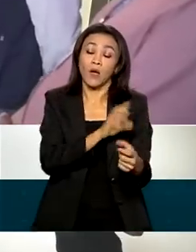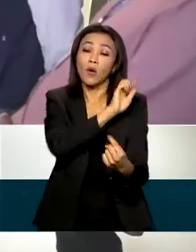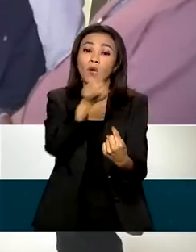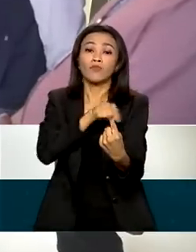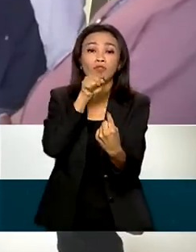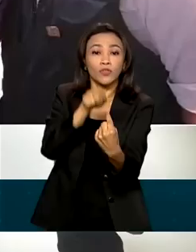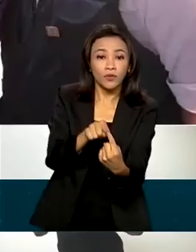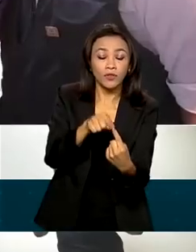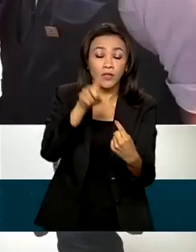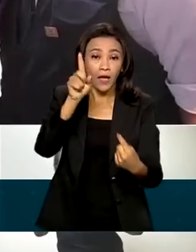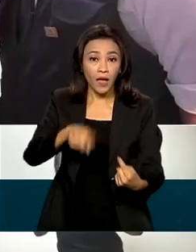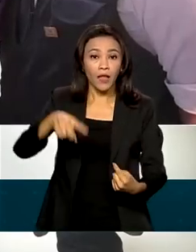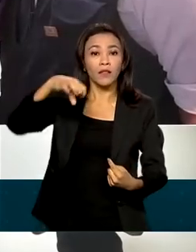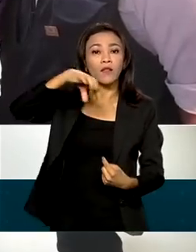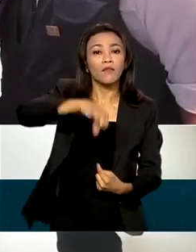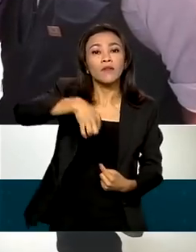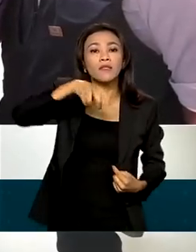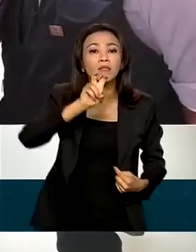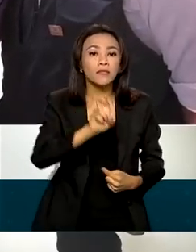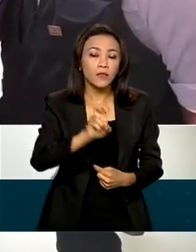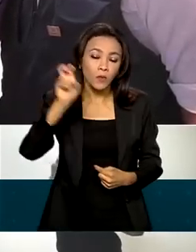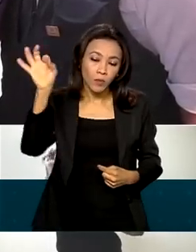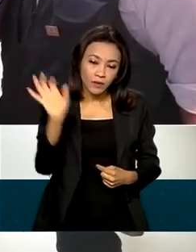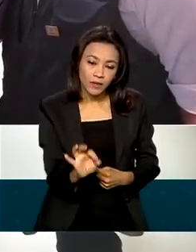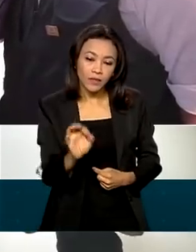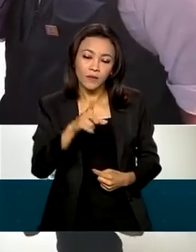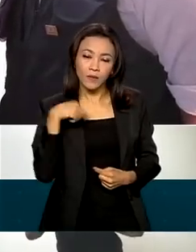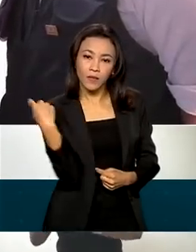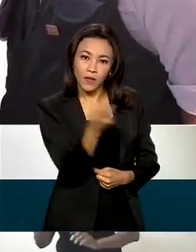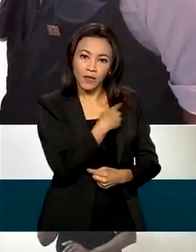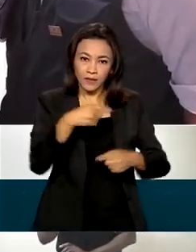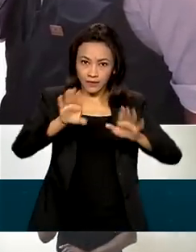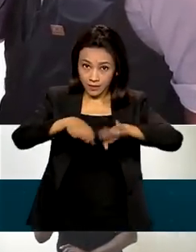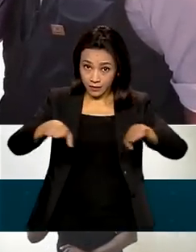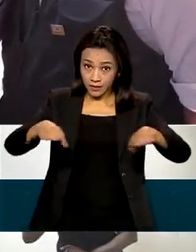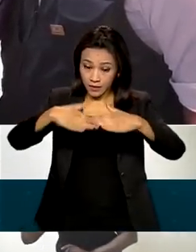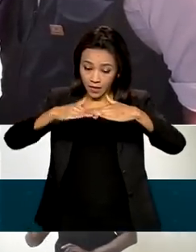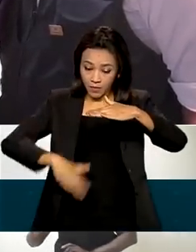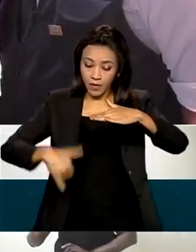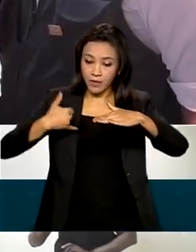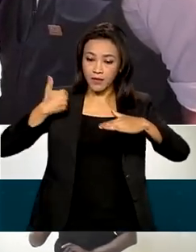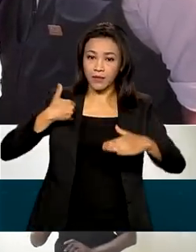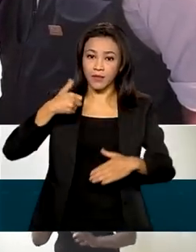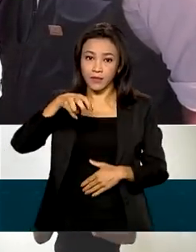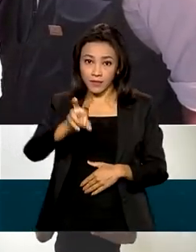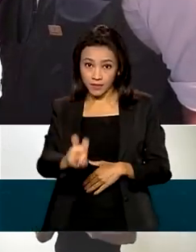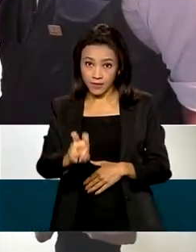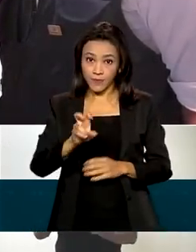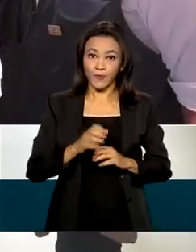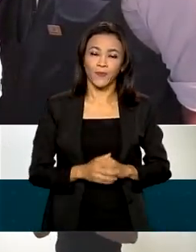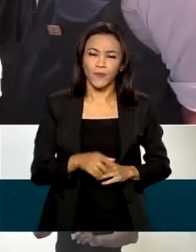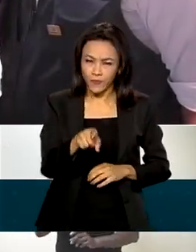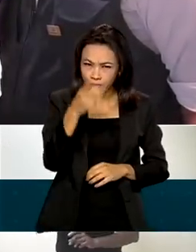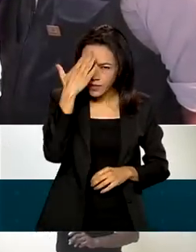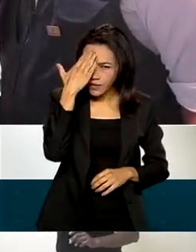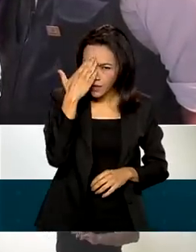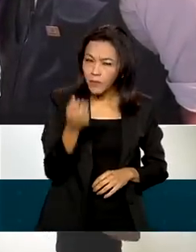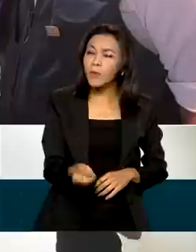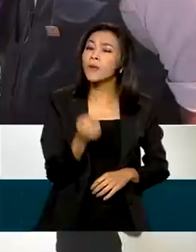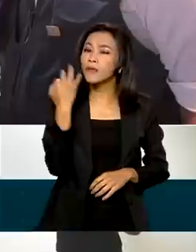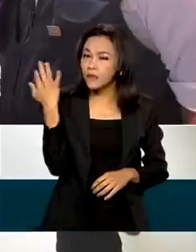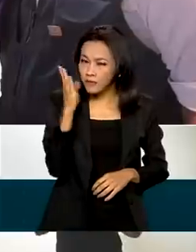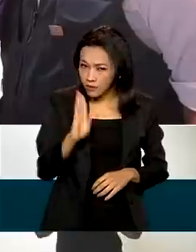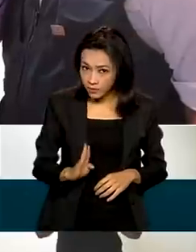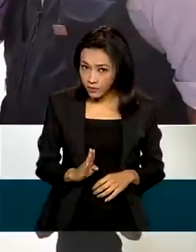vacinar 95% das nossas crianças abaixo de cinco anos vocês Sabe quantas são no